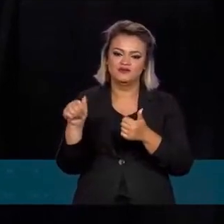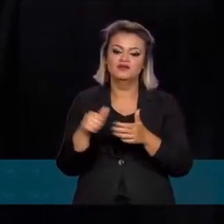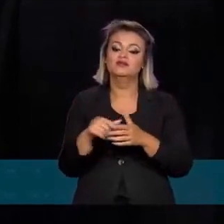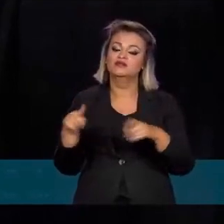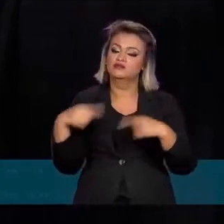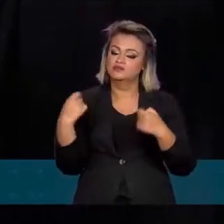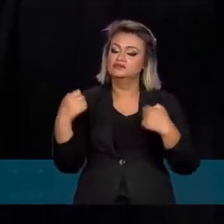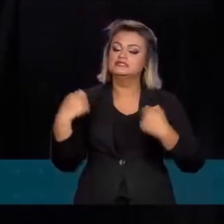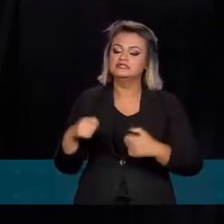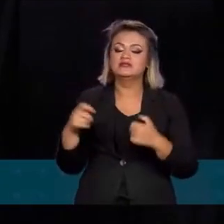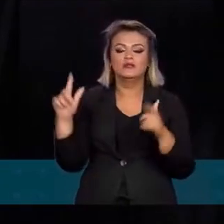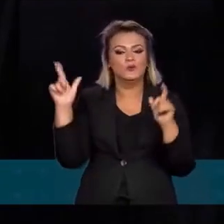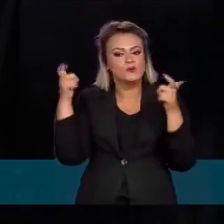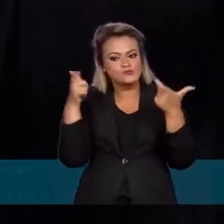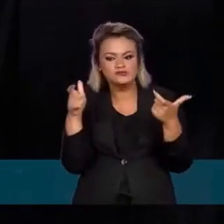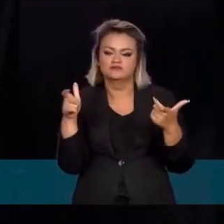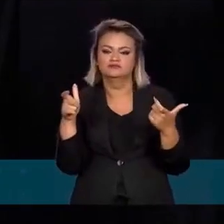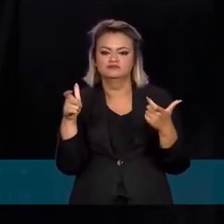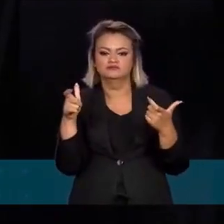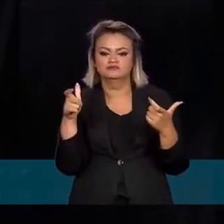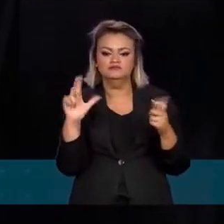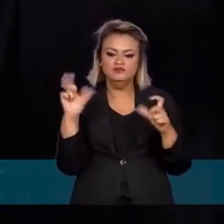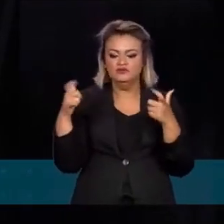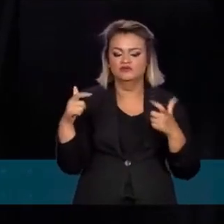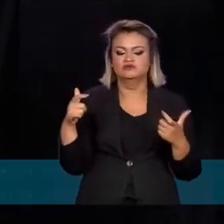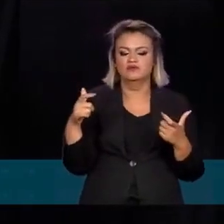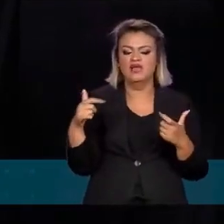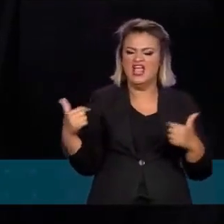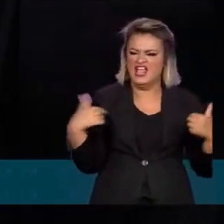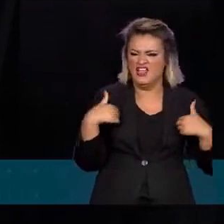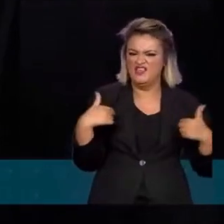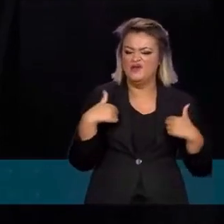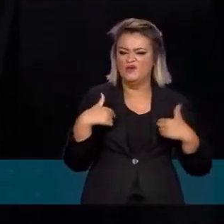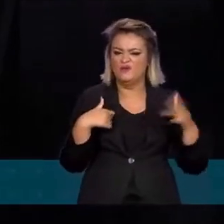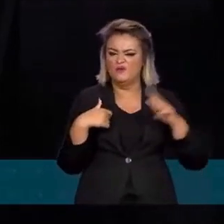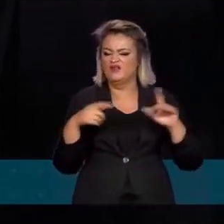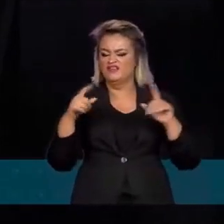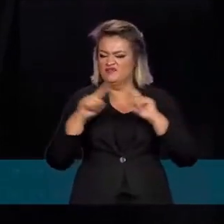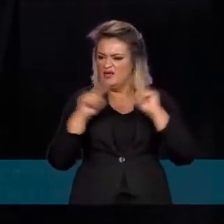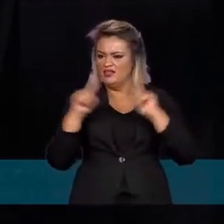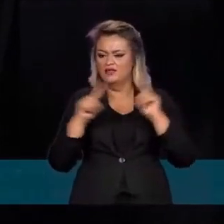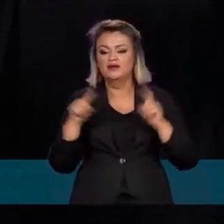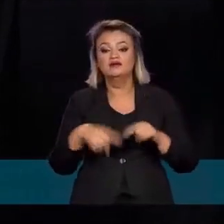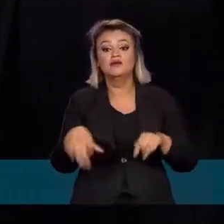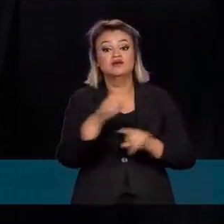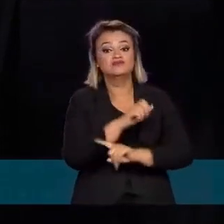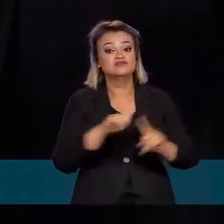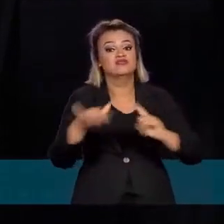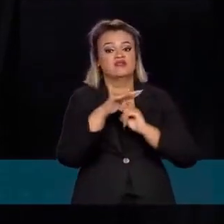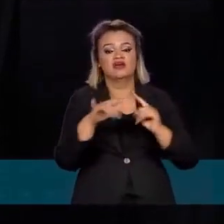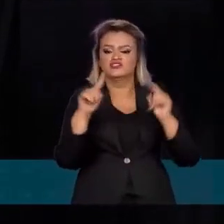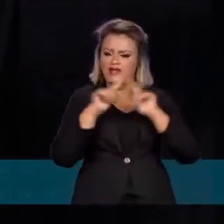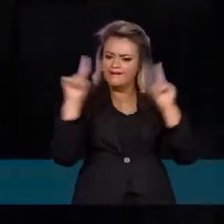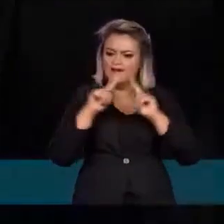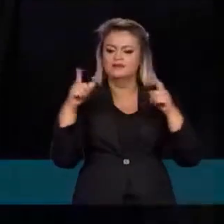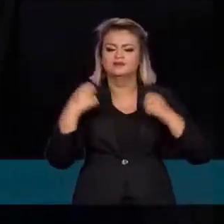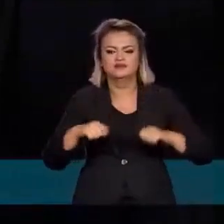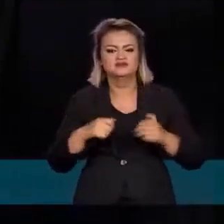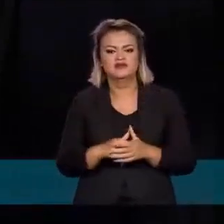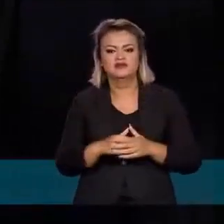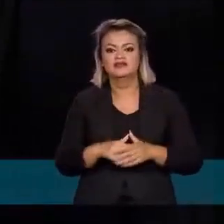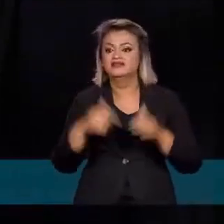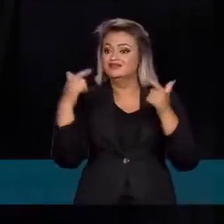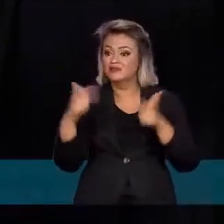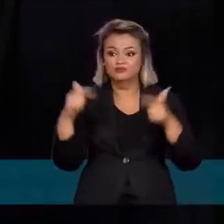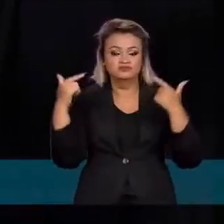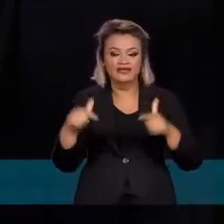precisamos ter noção e não é o Lula que vai brigar não que tem que brigar a sociedade brasileira não existe